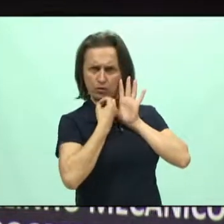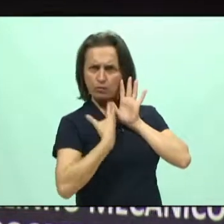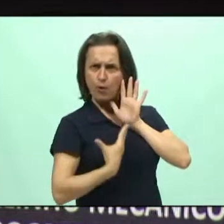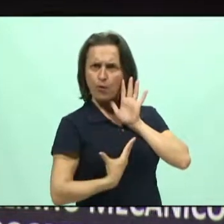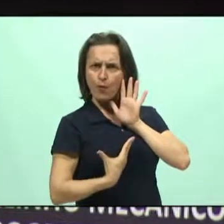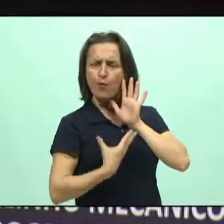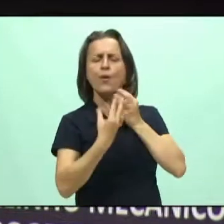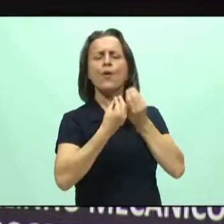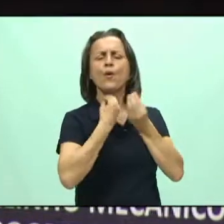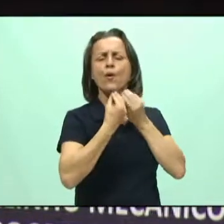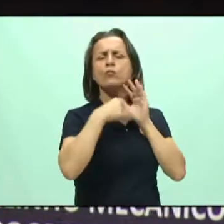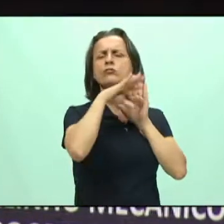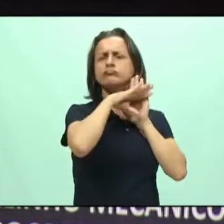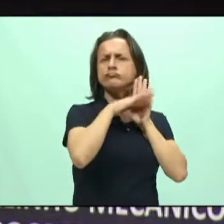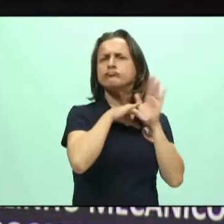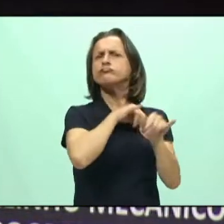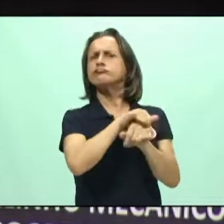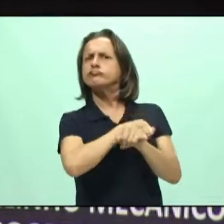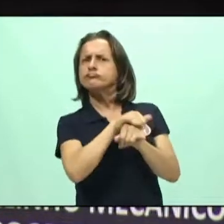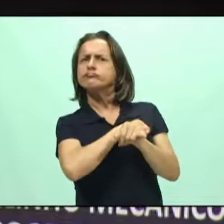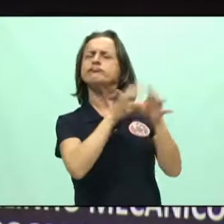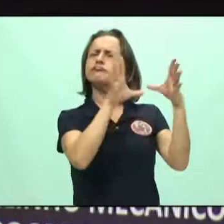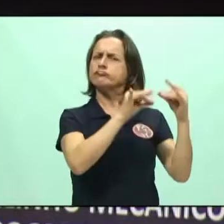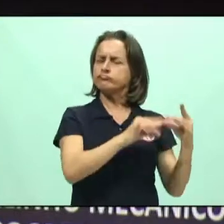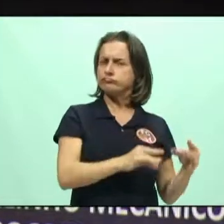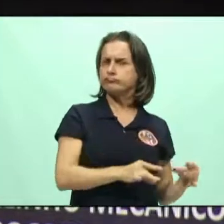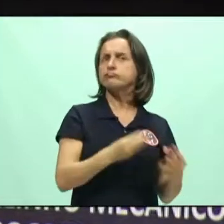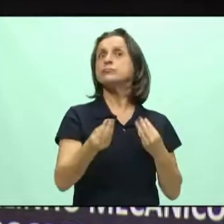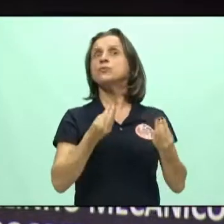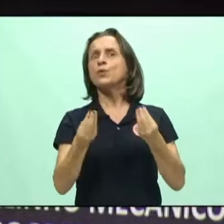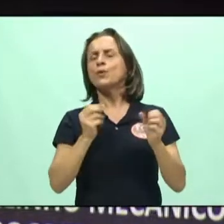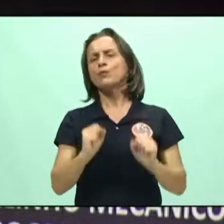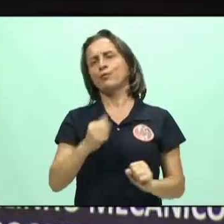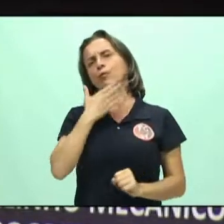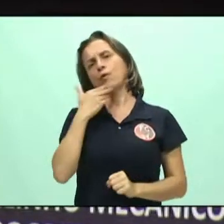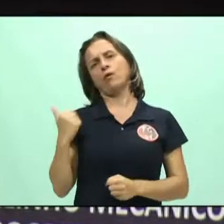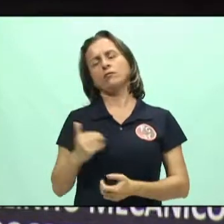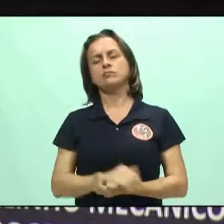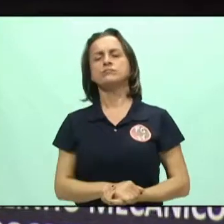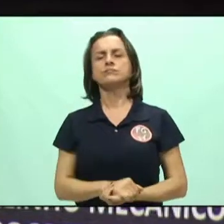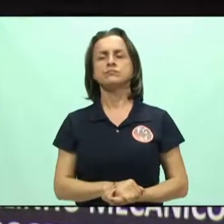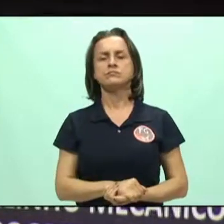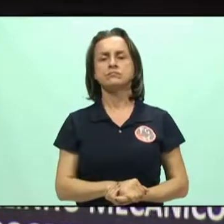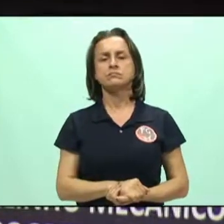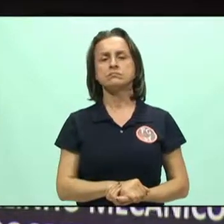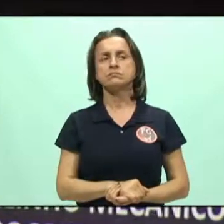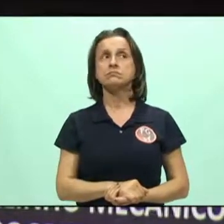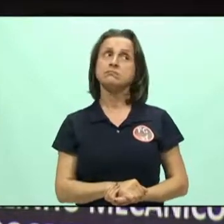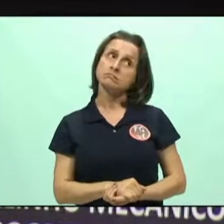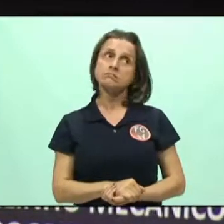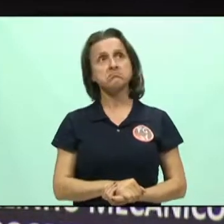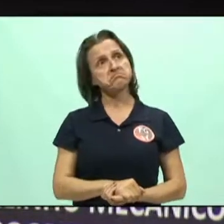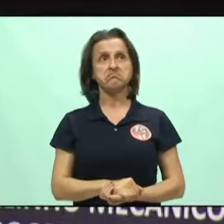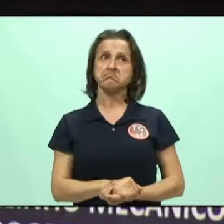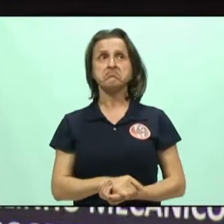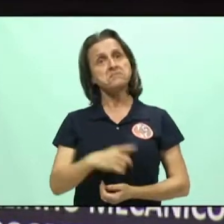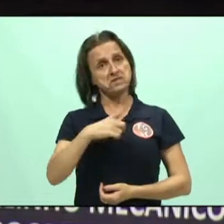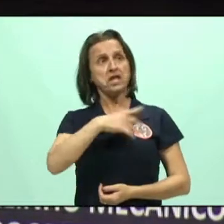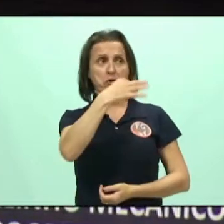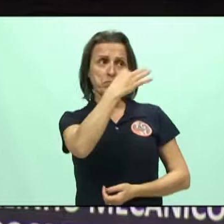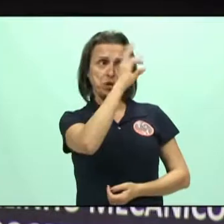de que forma que possa melhorar e eu ao contrário de algumas opiniões aqui eu sou